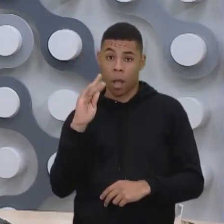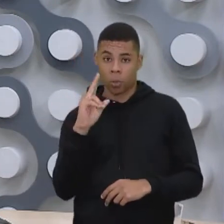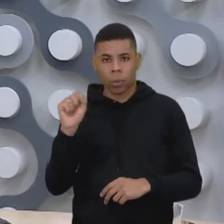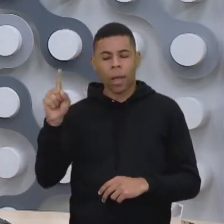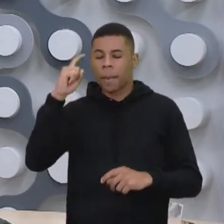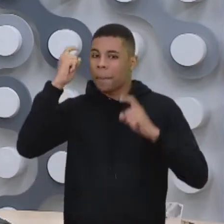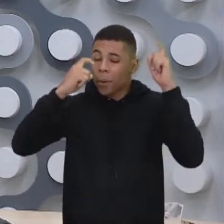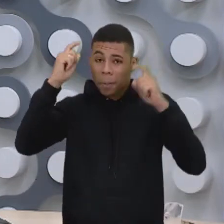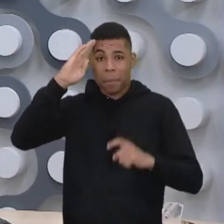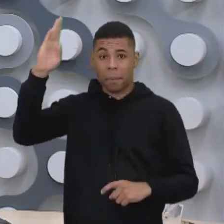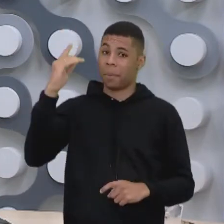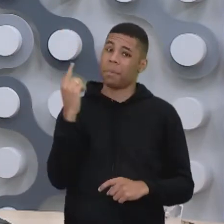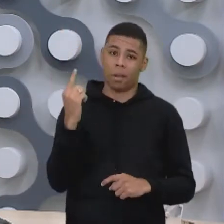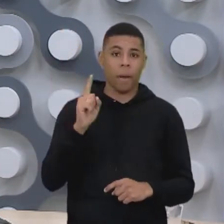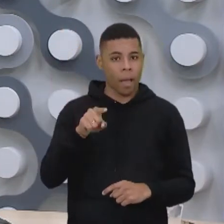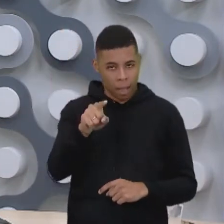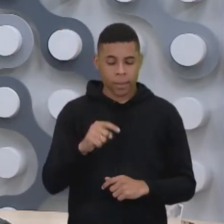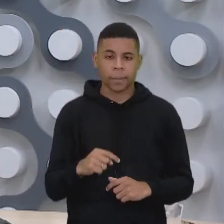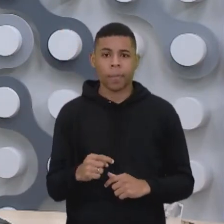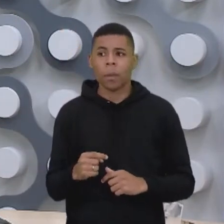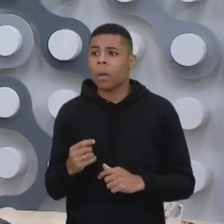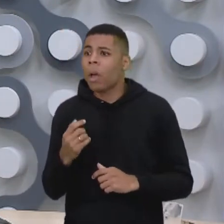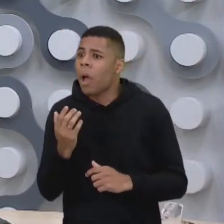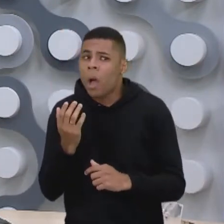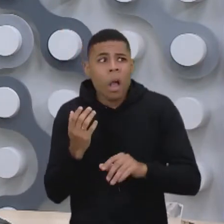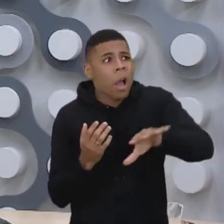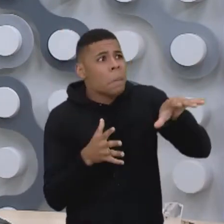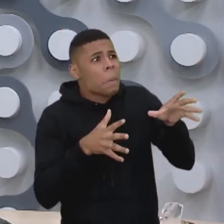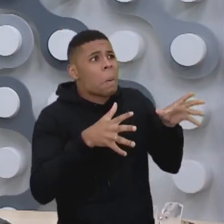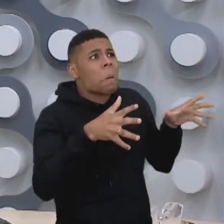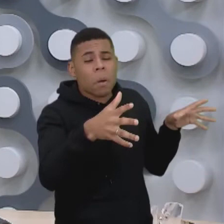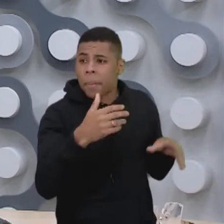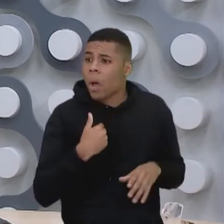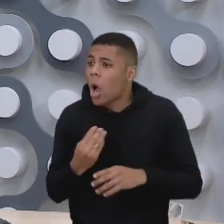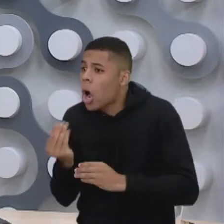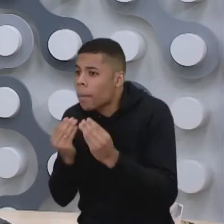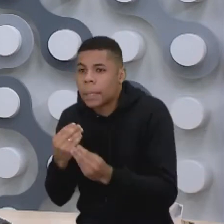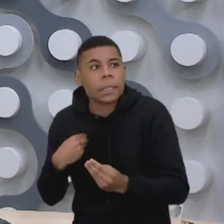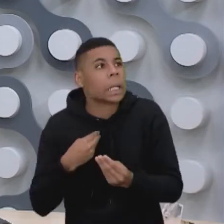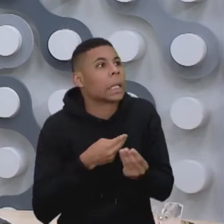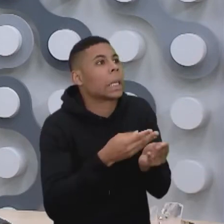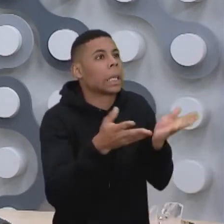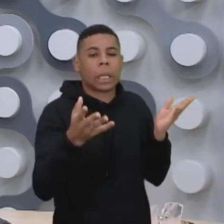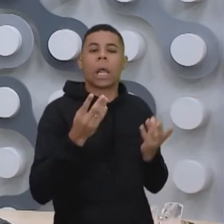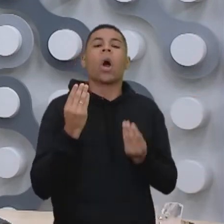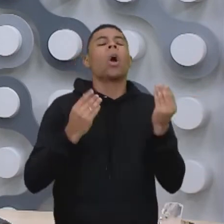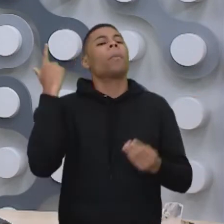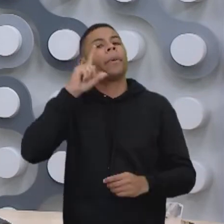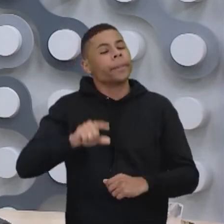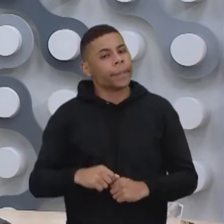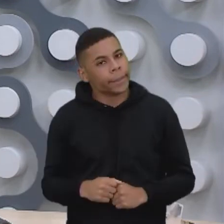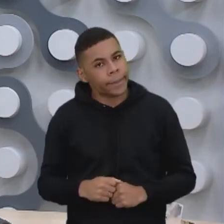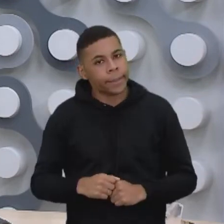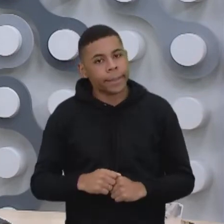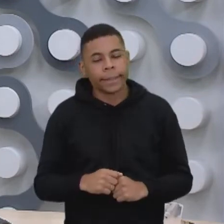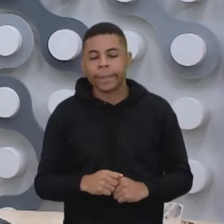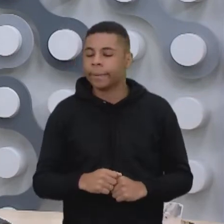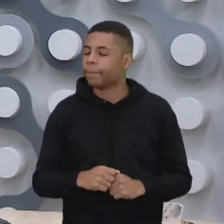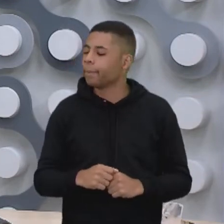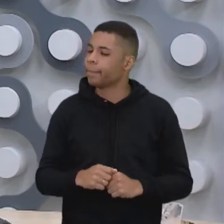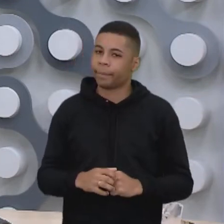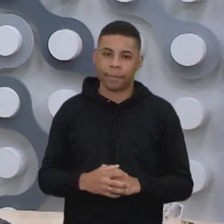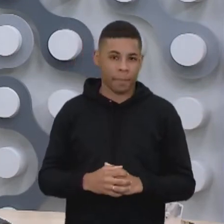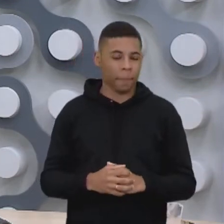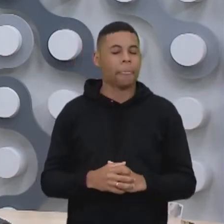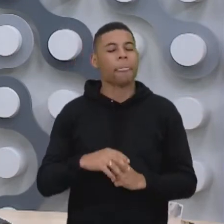era essa, né, da onde tirar alimento na qual nem consegue se produzir, sendo que a população aumenta assim, né,